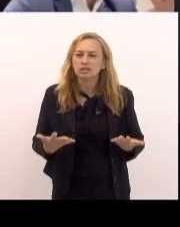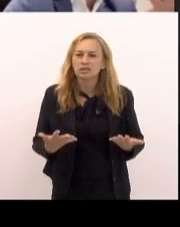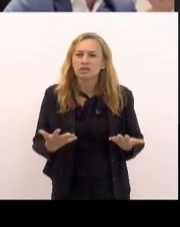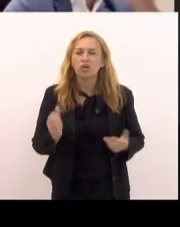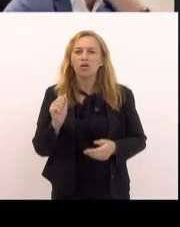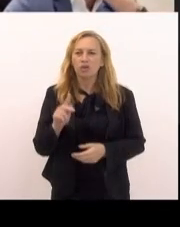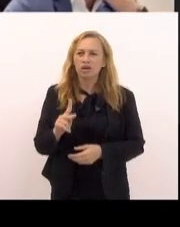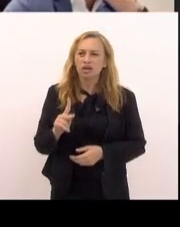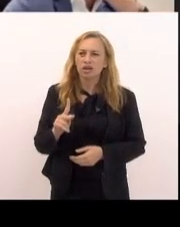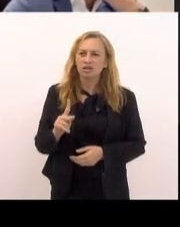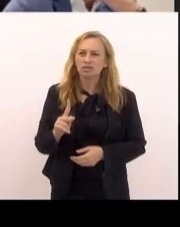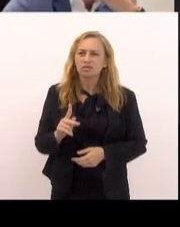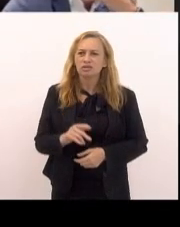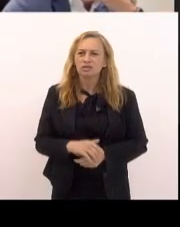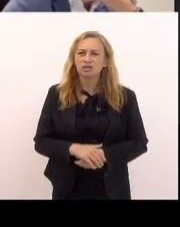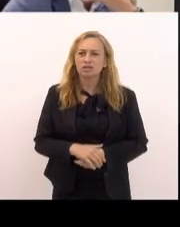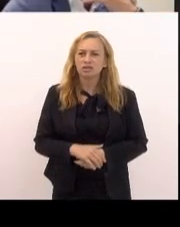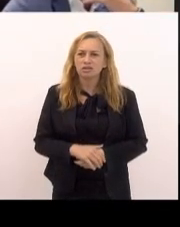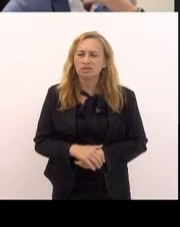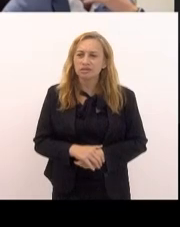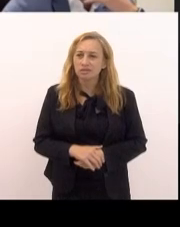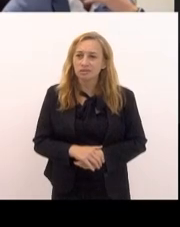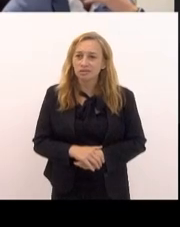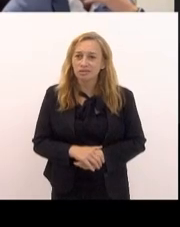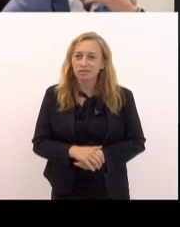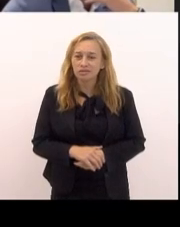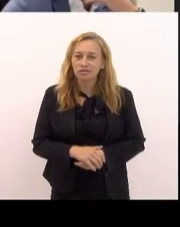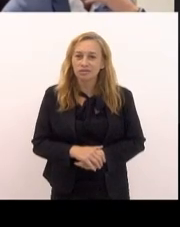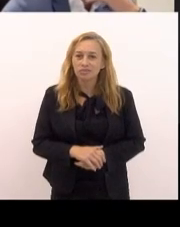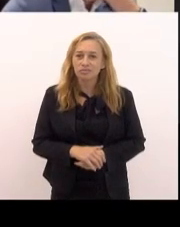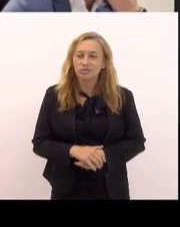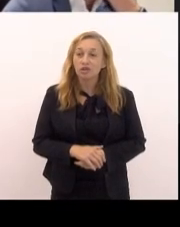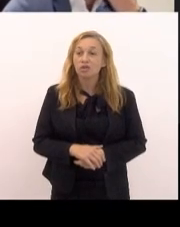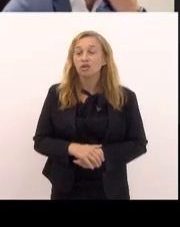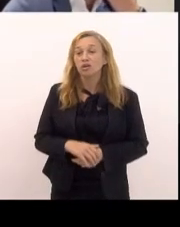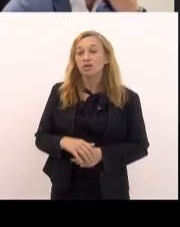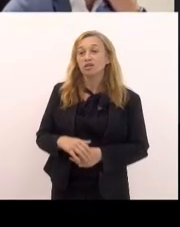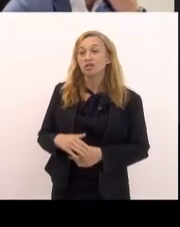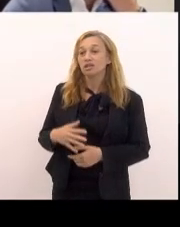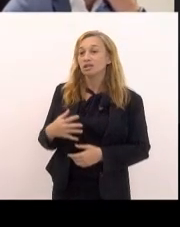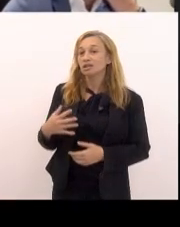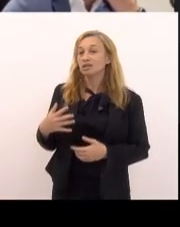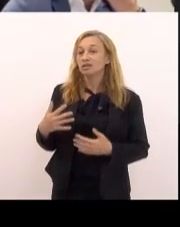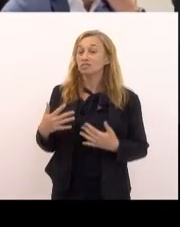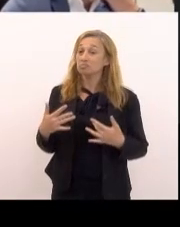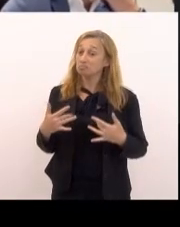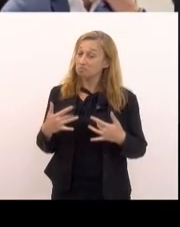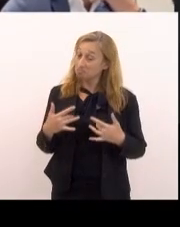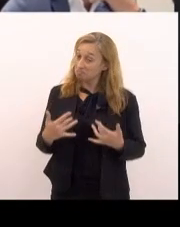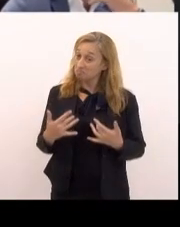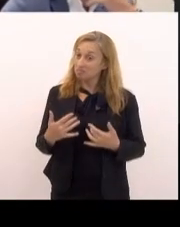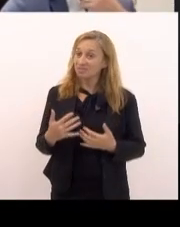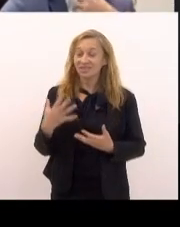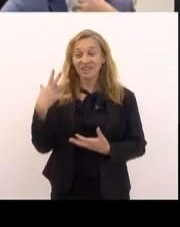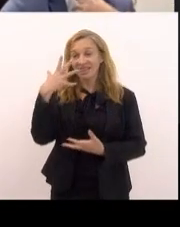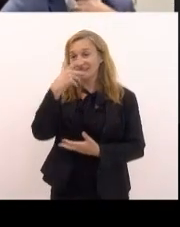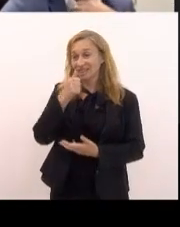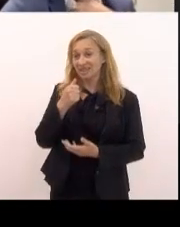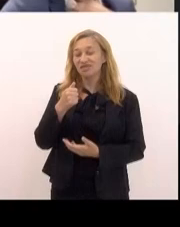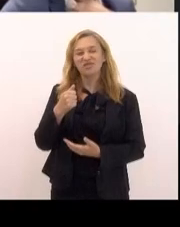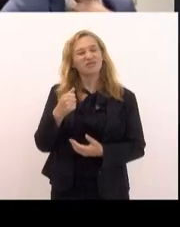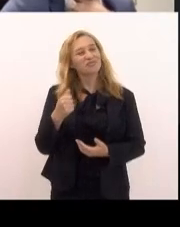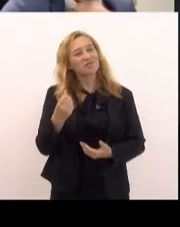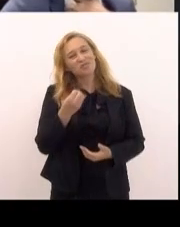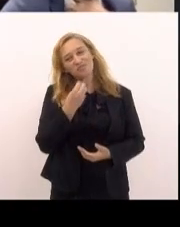Ok. É o quê, presidente? Célia... Não escutei. Que você está simpático, rapaz. Ah, valeu, meu presidente.